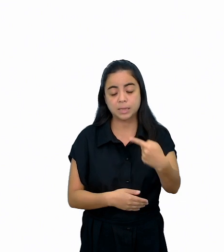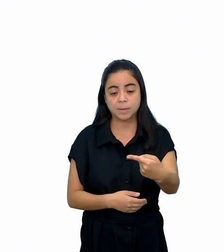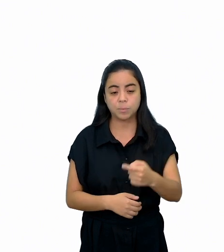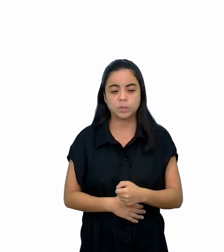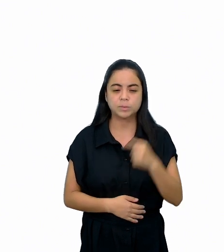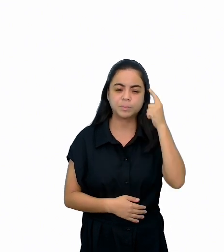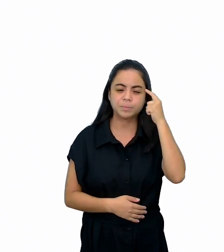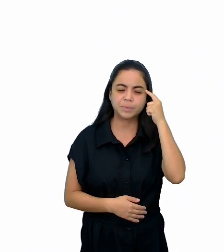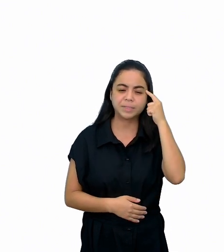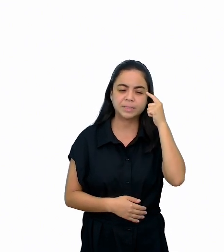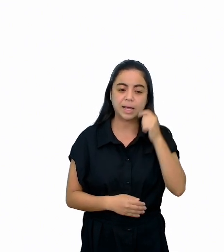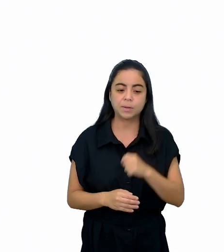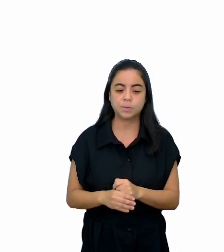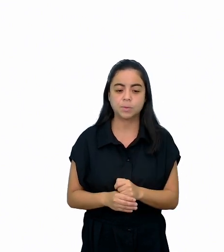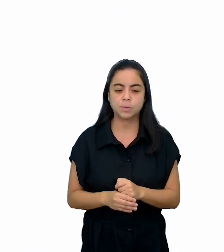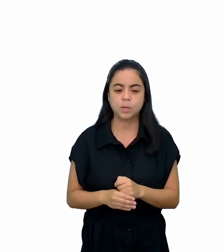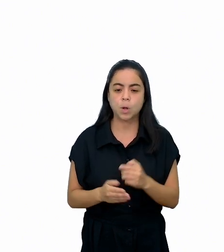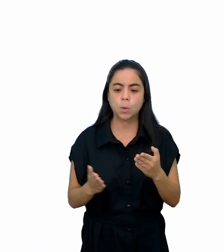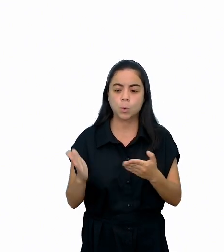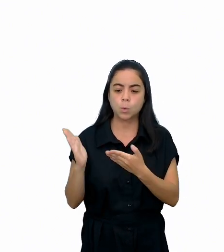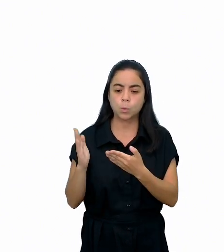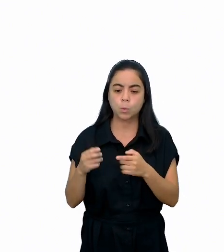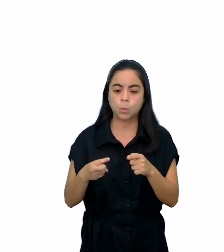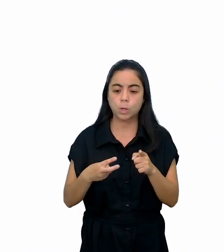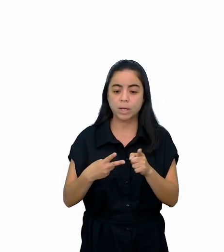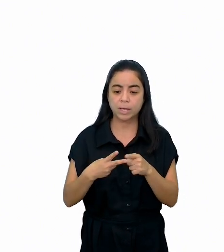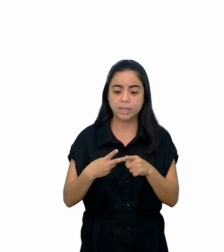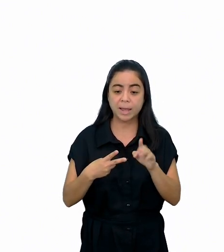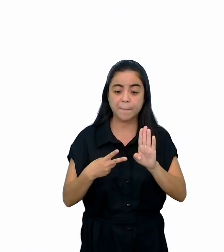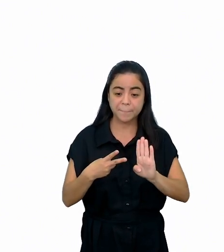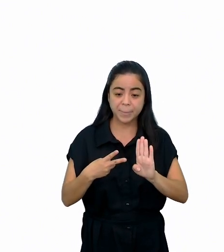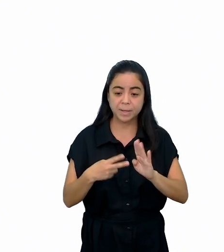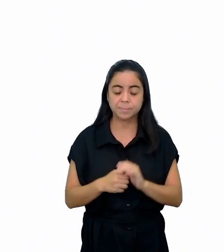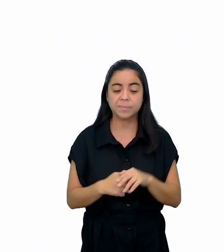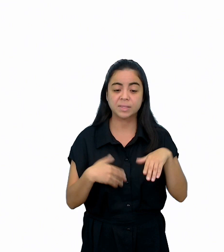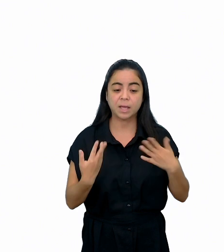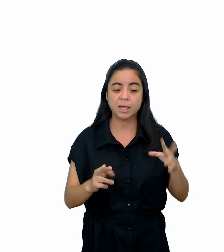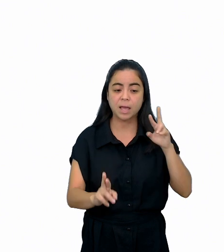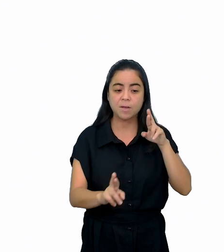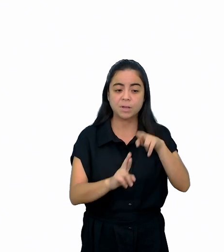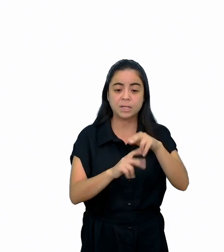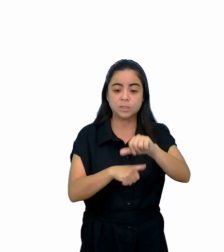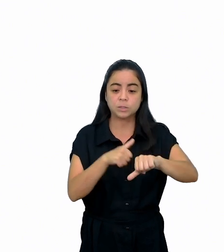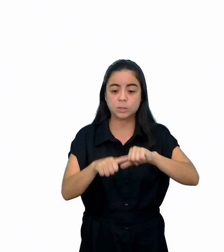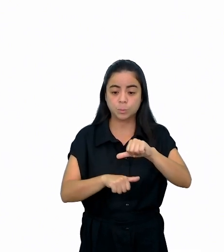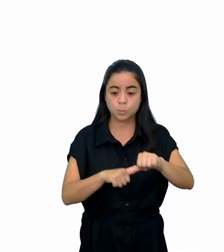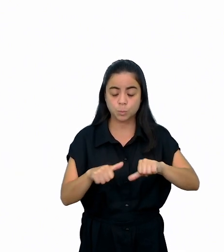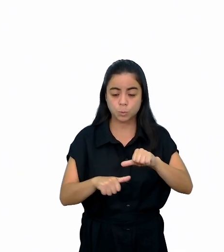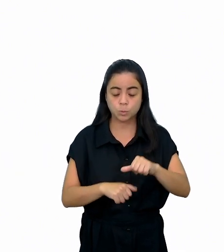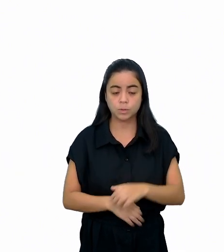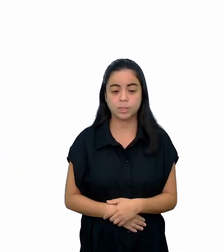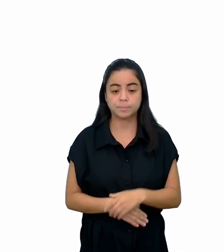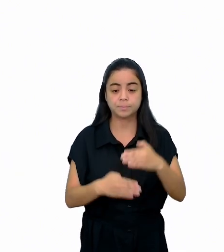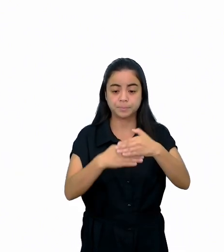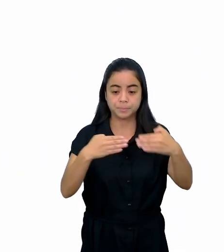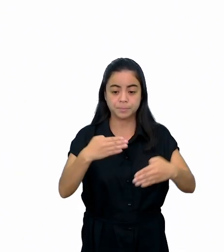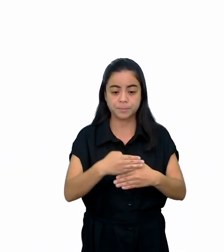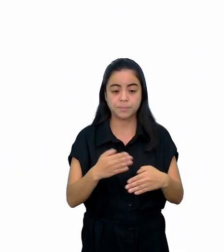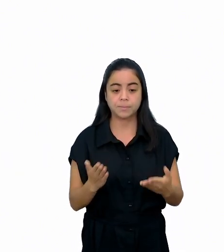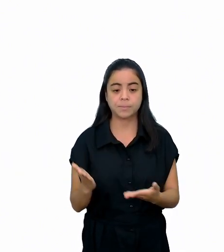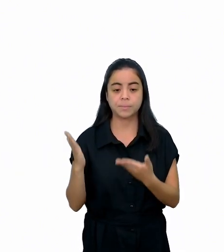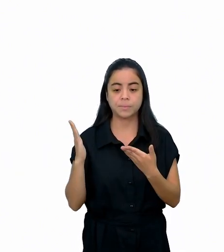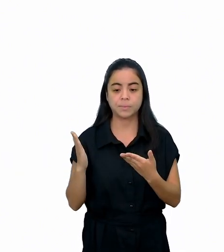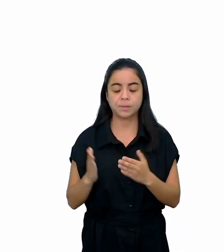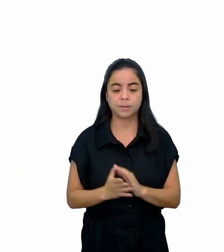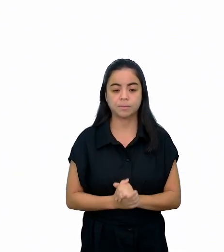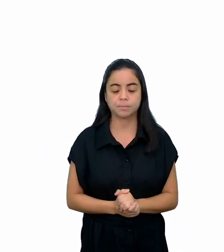o item B, e aí vocês vão ver que a referência, ela vai mudar, né? No slide seguinte, a gente vai ver